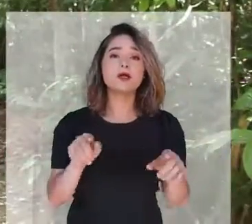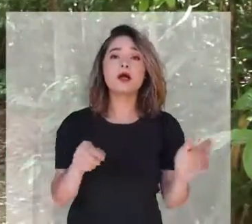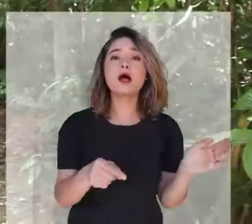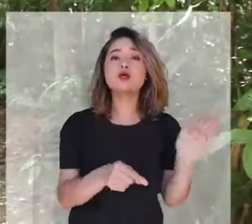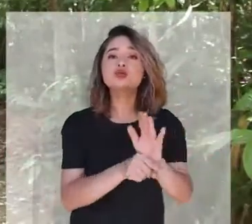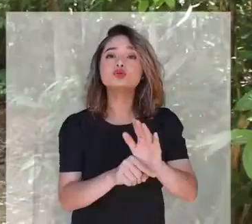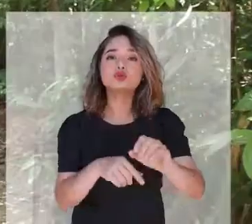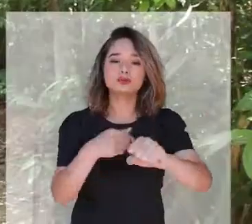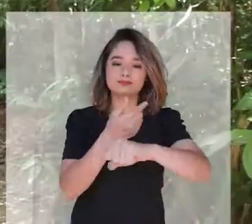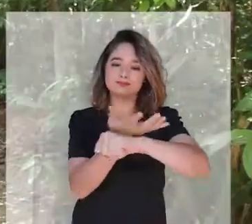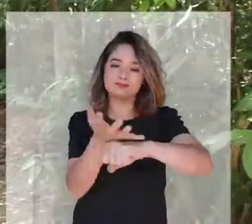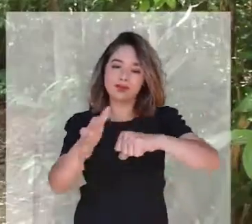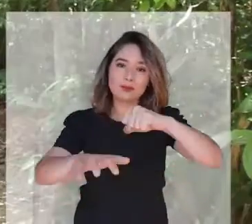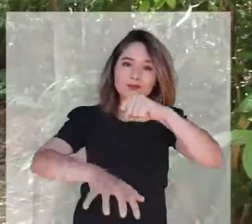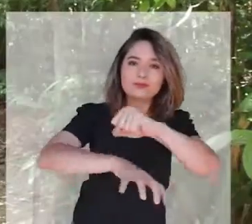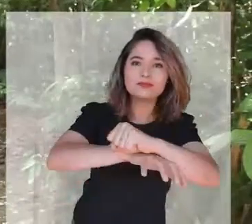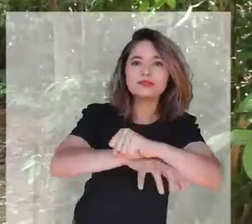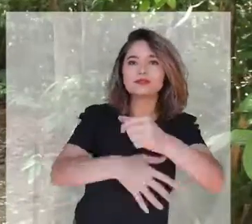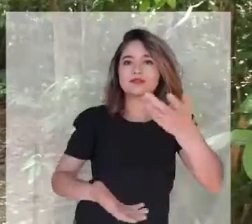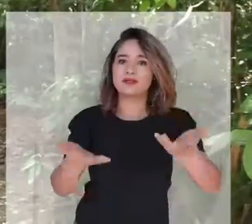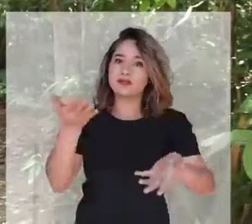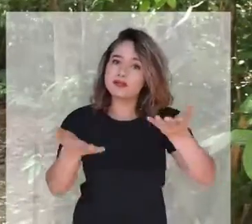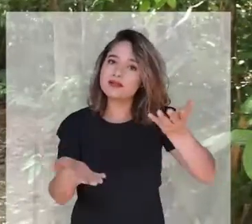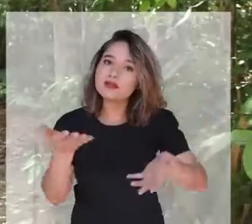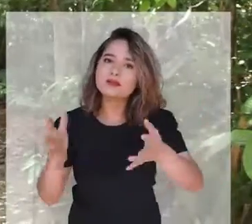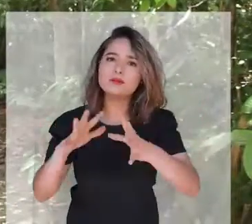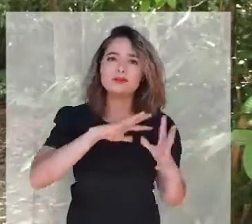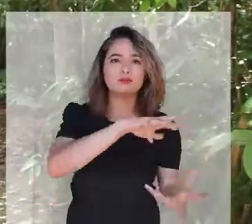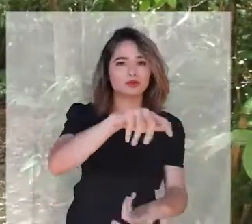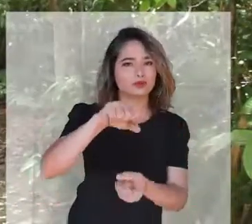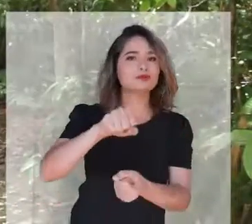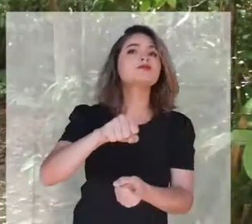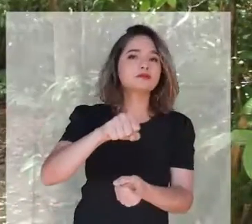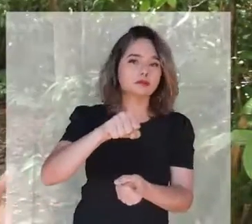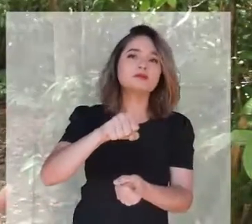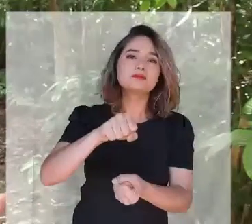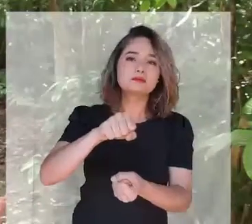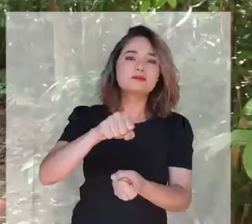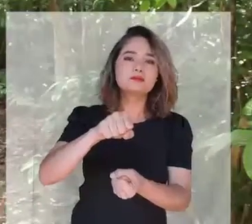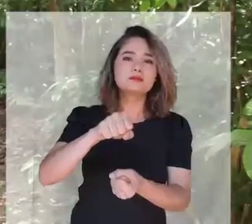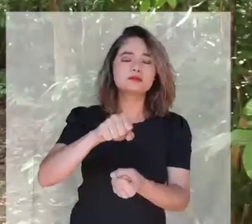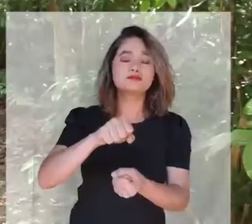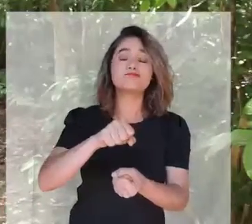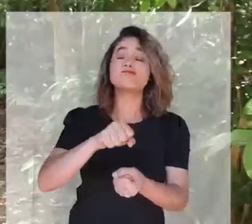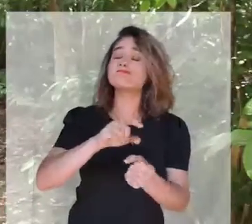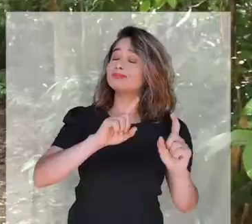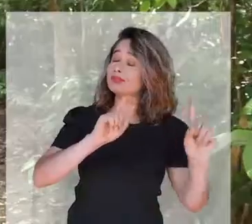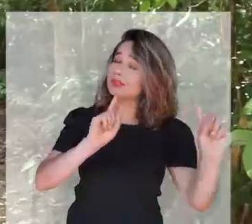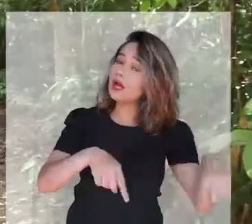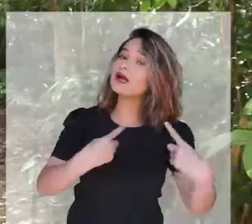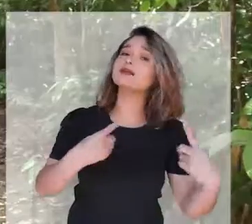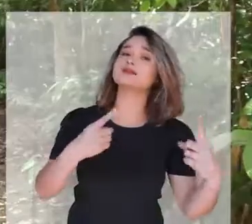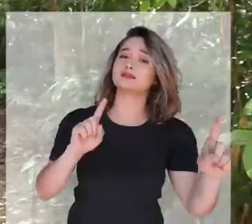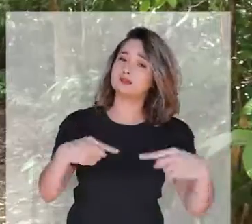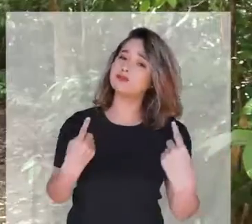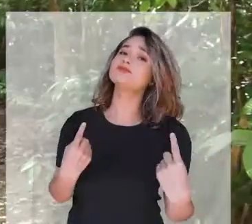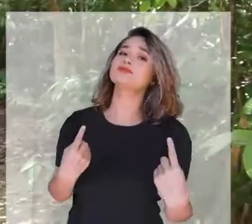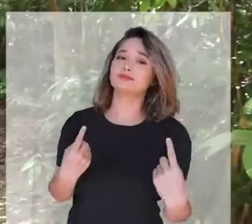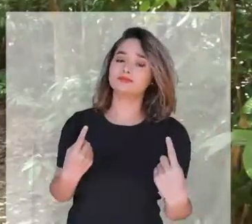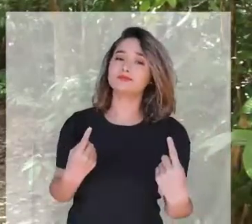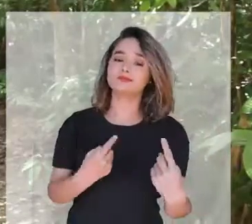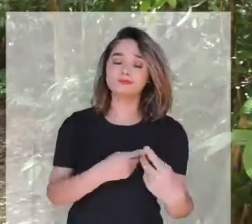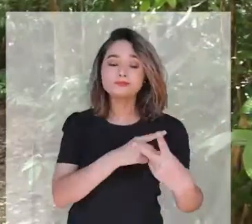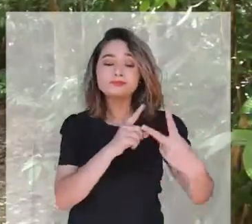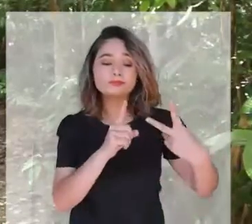na Universidade Federal do Amazonas, é, de fato, a curricularização da extensão, né? Nós precisamos,